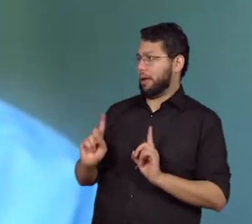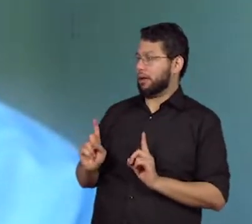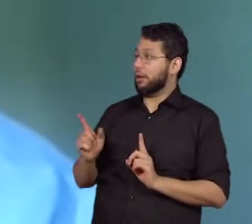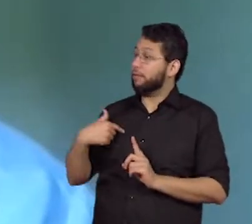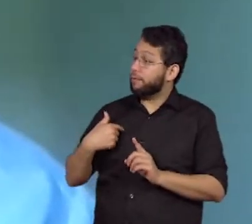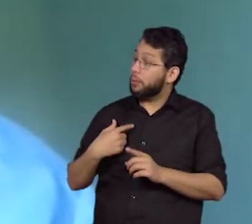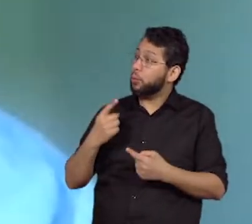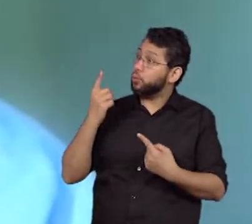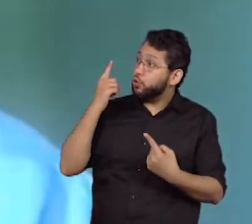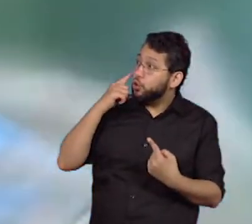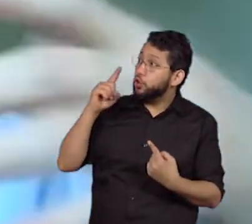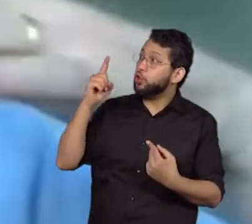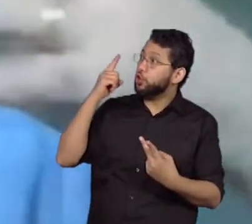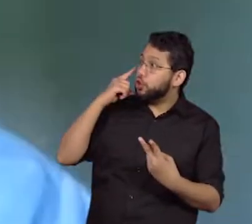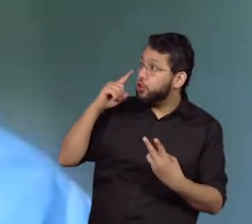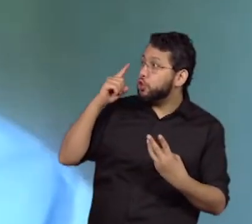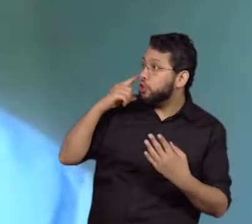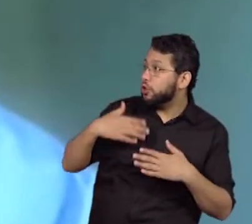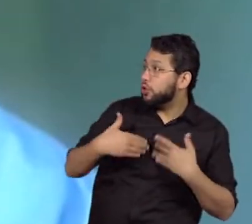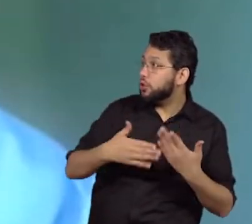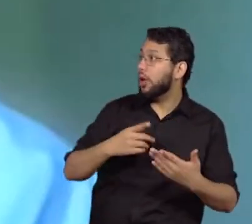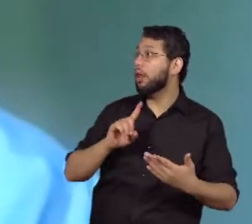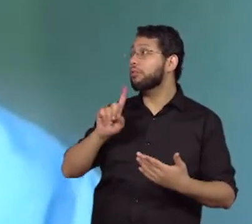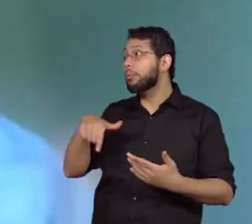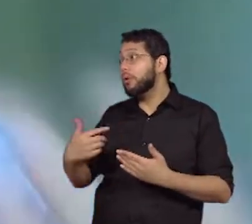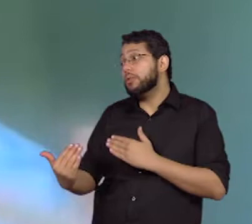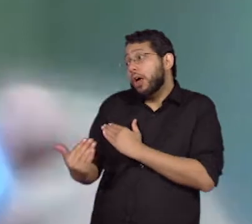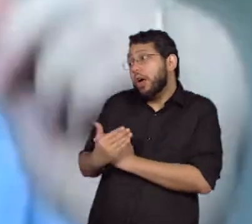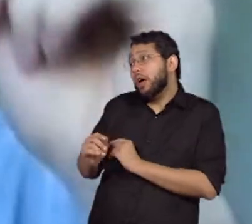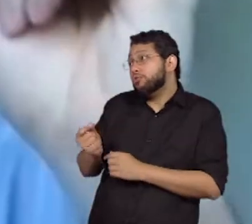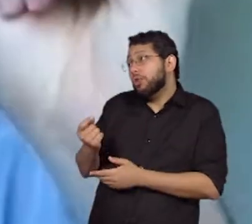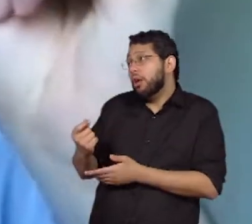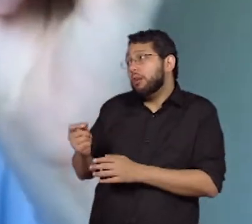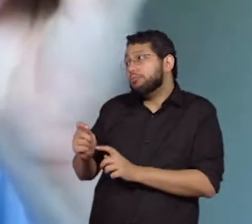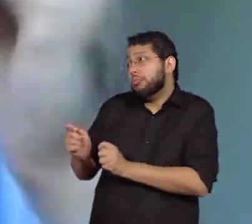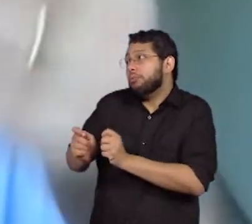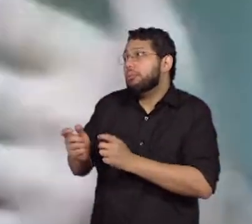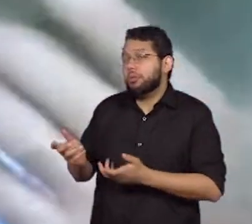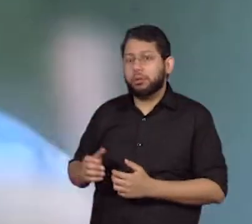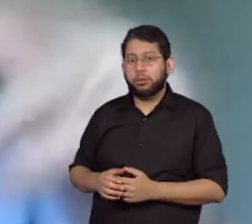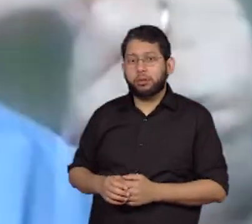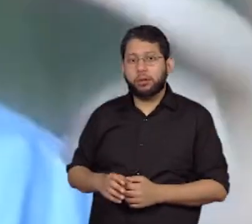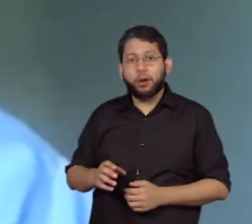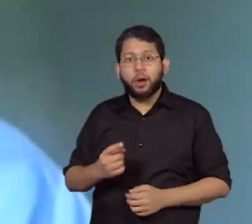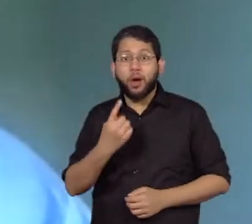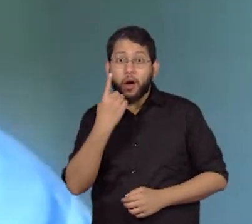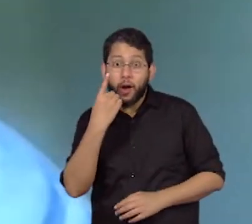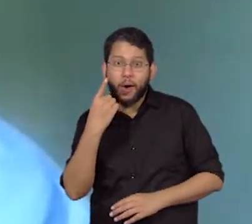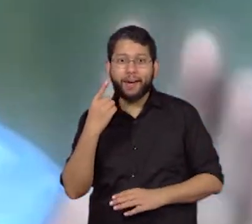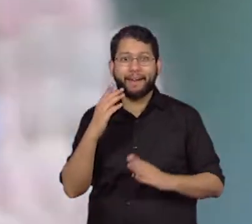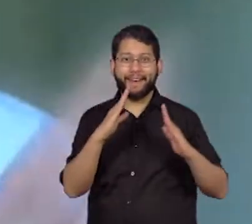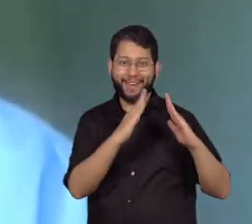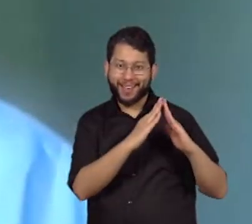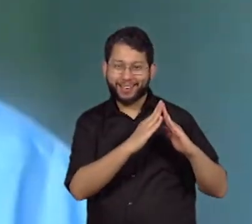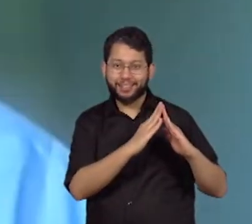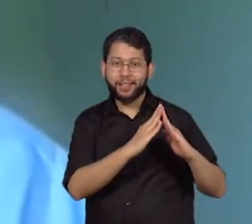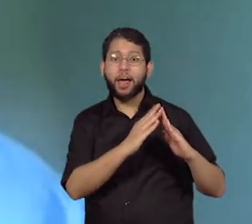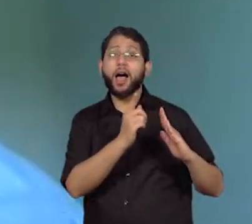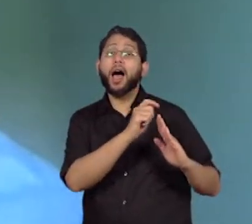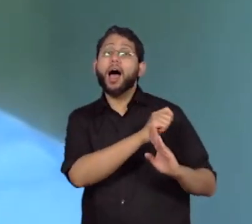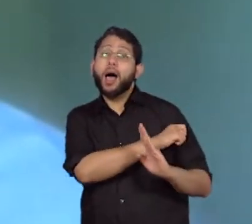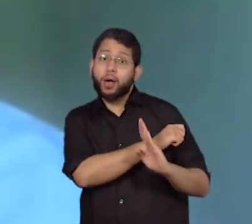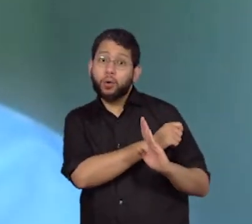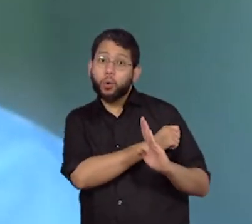você vê o que você faz. E esses estudantes me acolheram, e eu fiquei os primeiros dias lá morando de favor. Então eu ia para a aula de